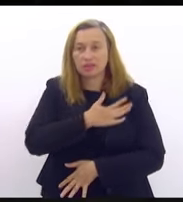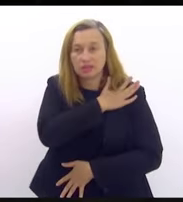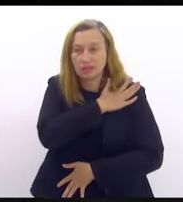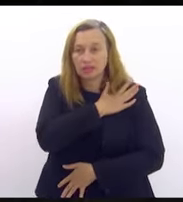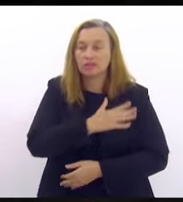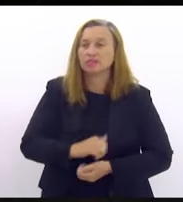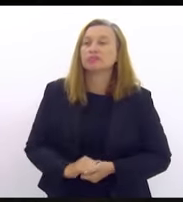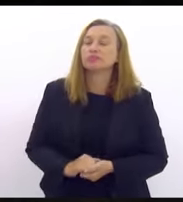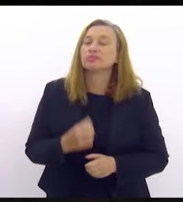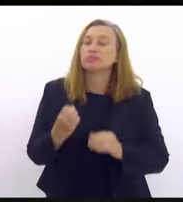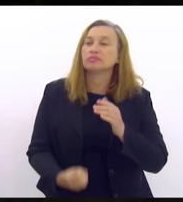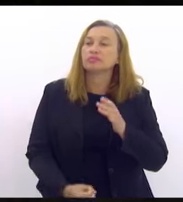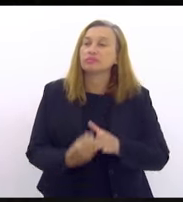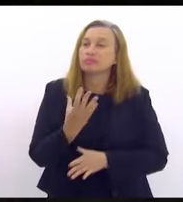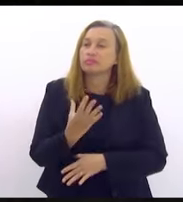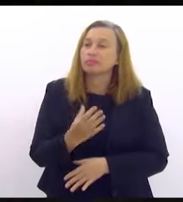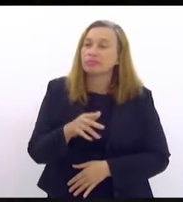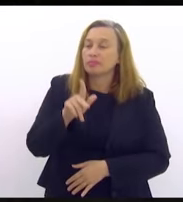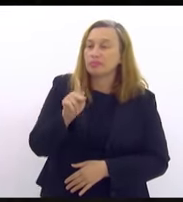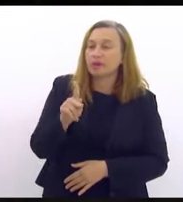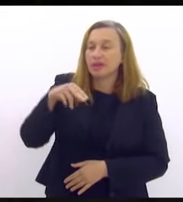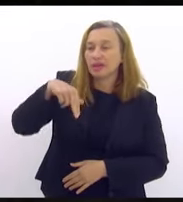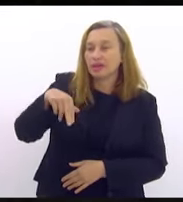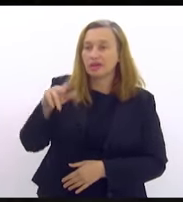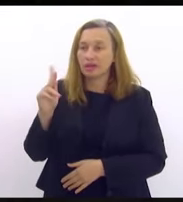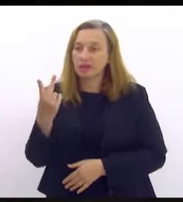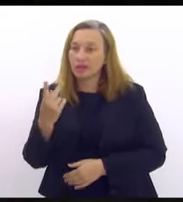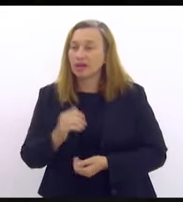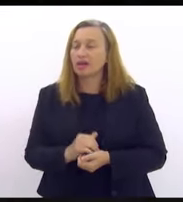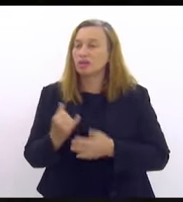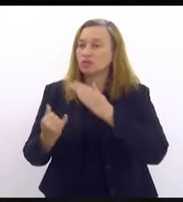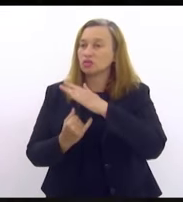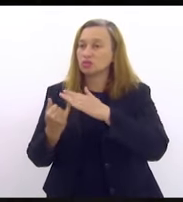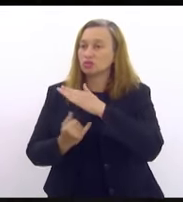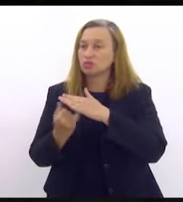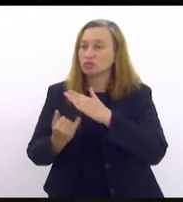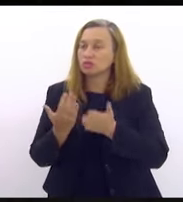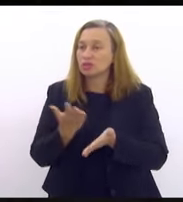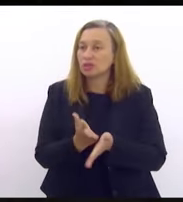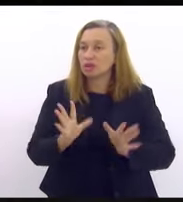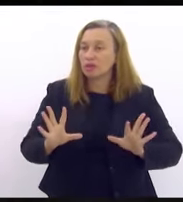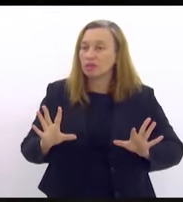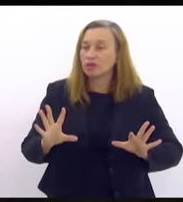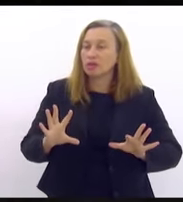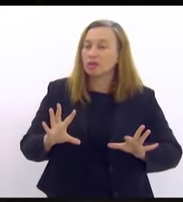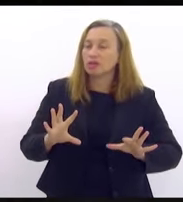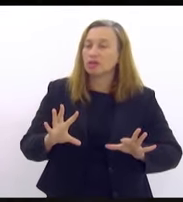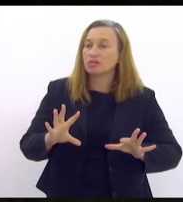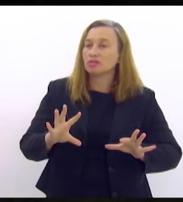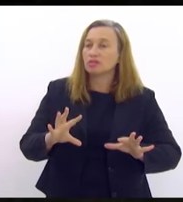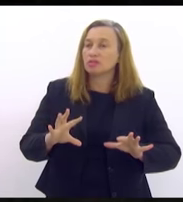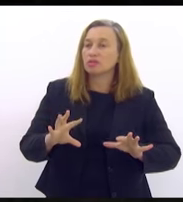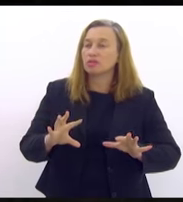pela construção do BNH esses institutos acabaram foi Unificado na pelo